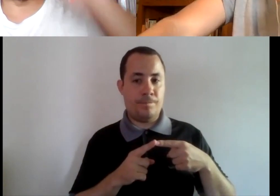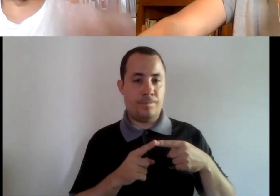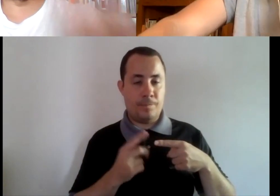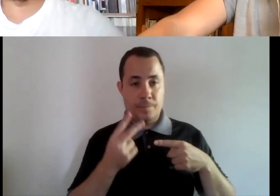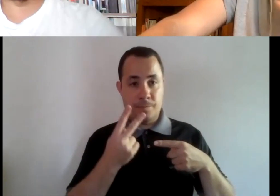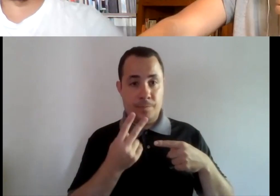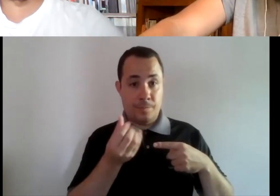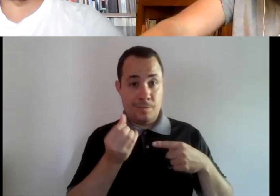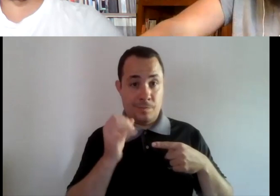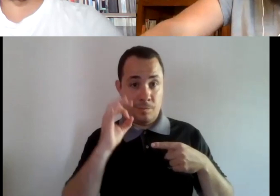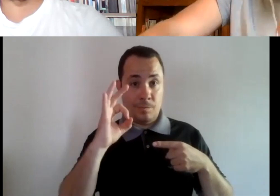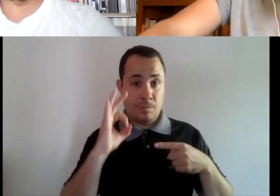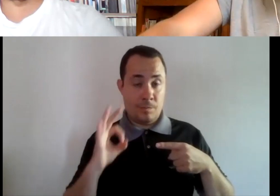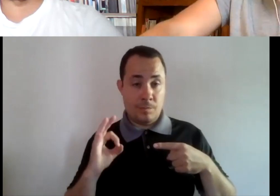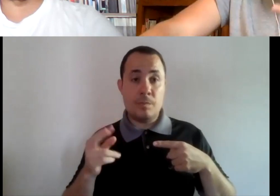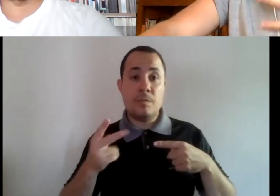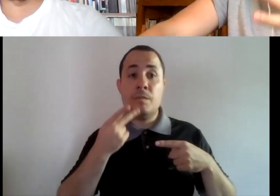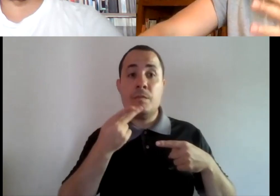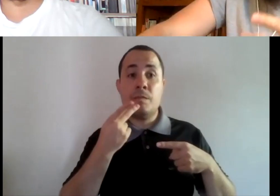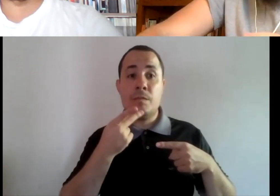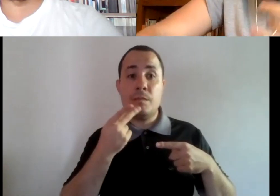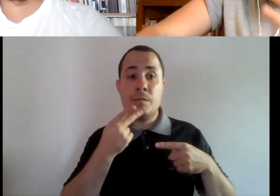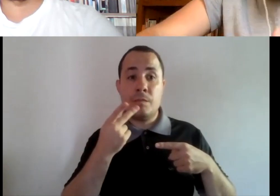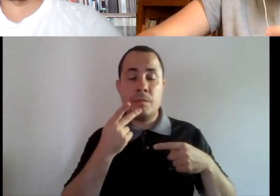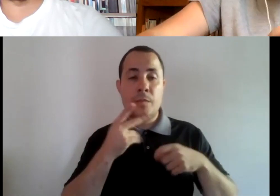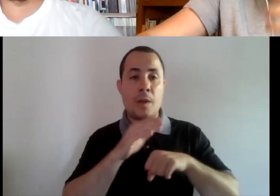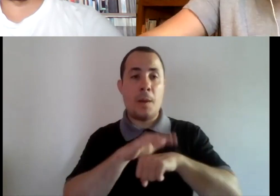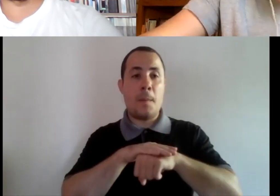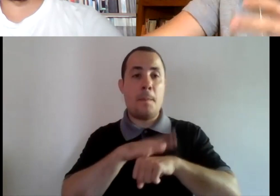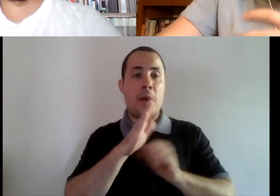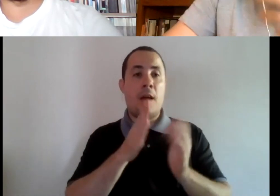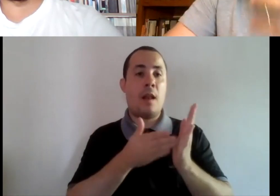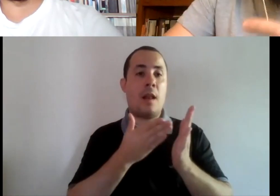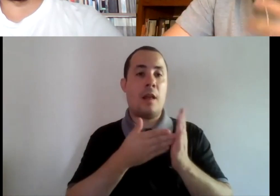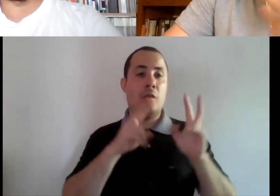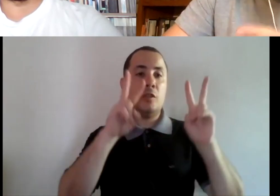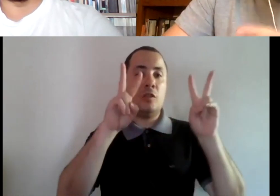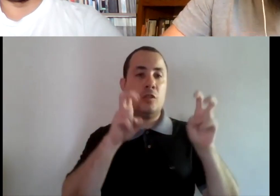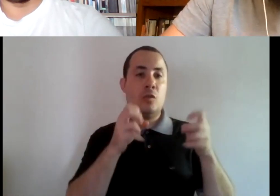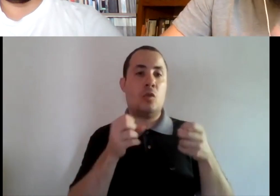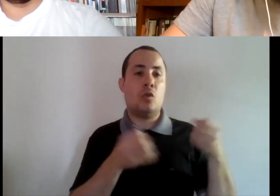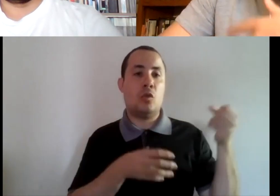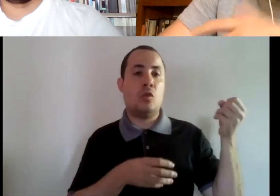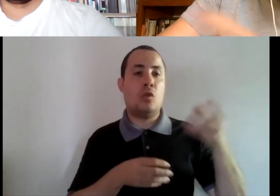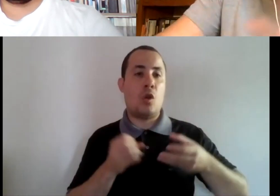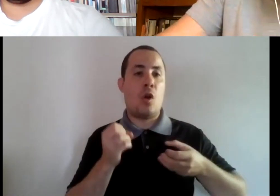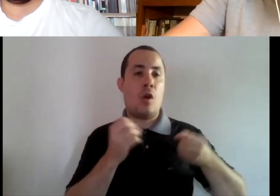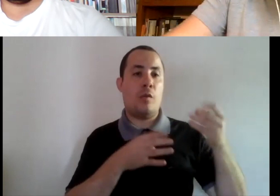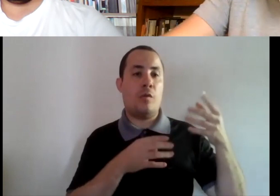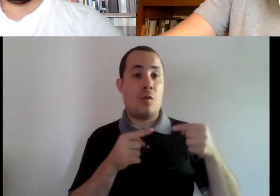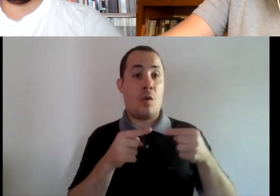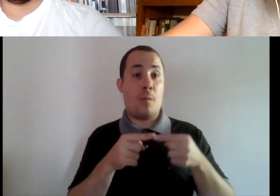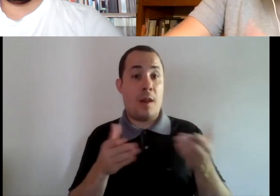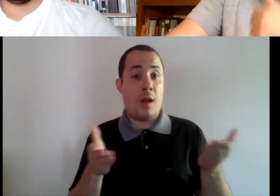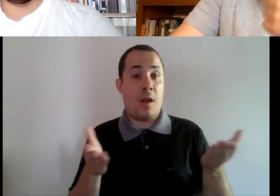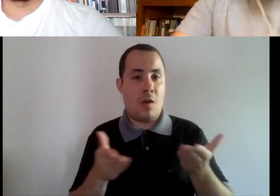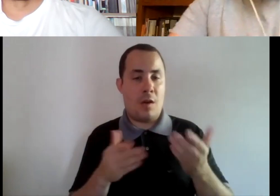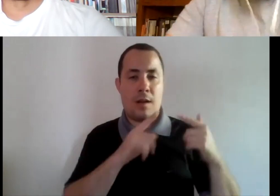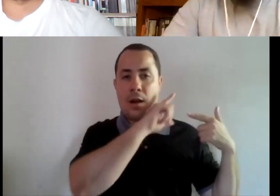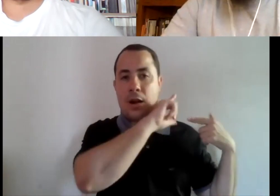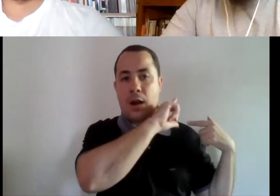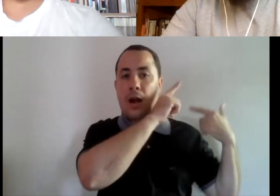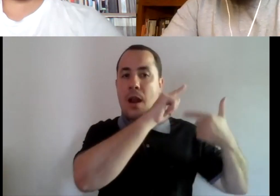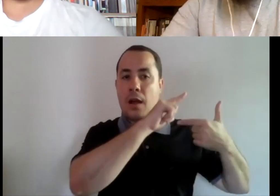26% das pessoas dizem que mais livros e títulos novos, recentes, contemporâneos, não só clássicos. Isso